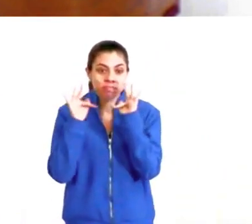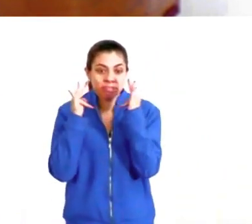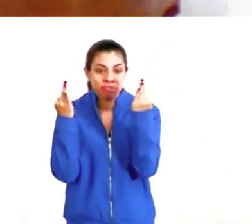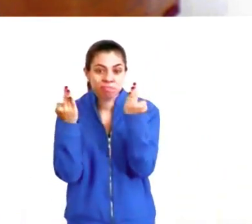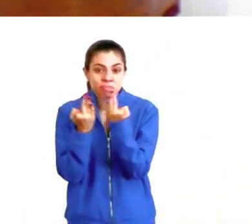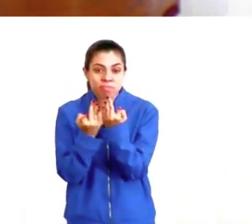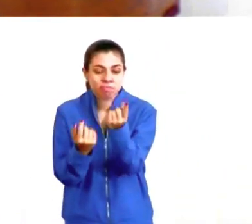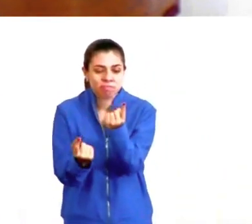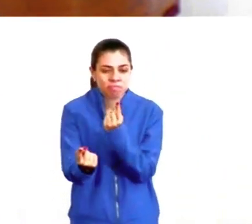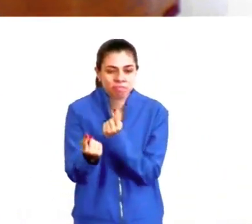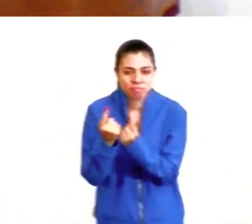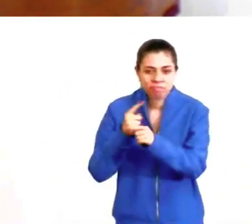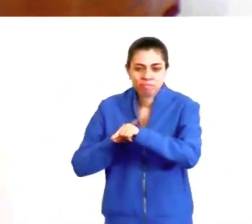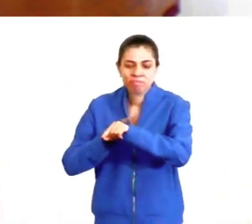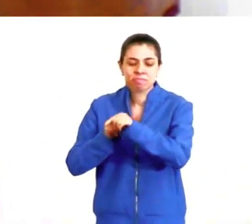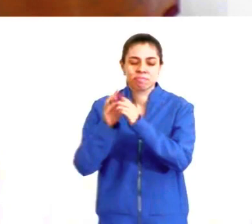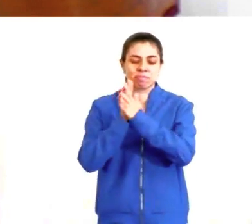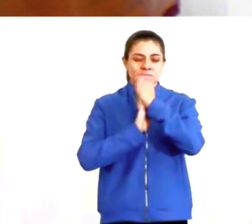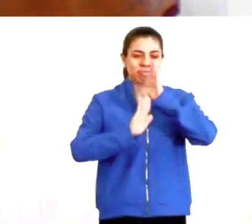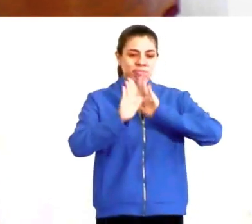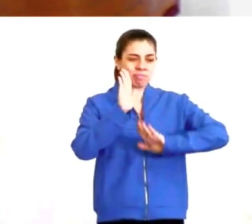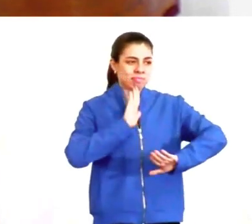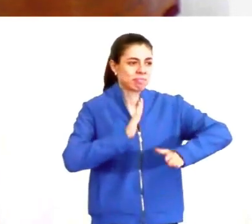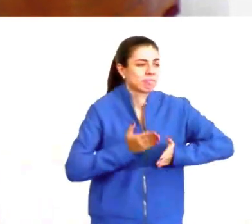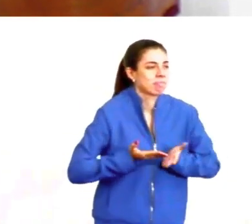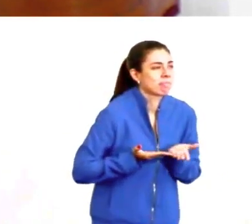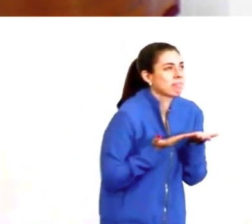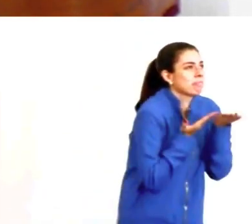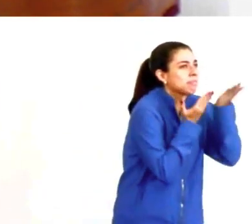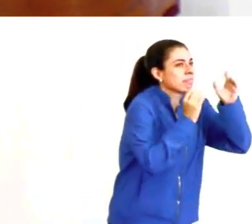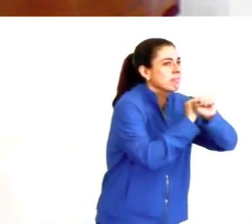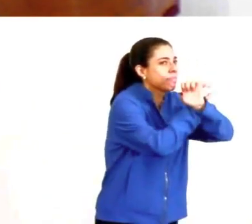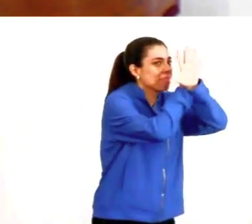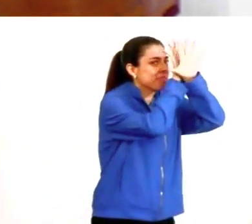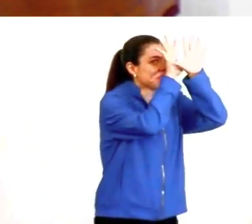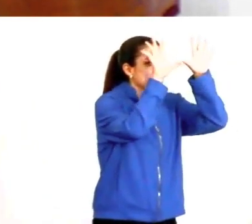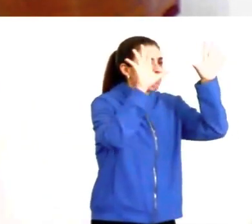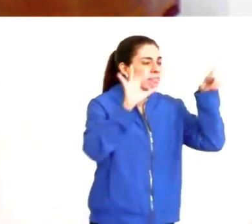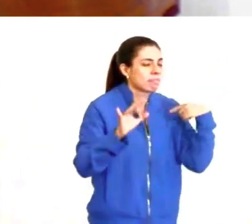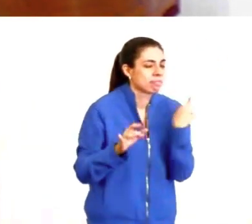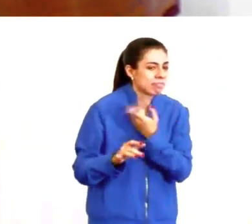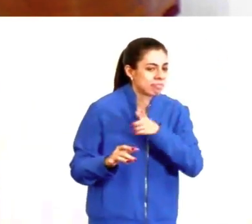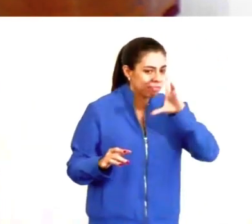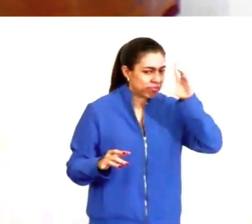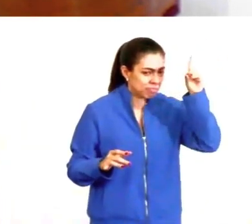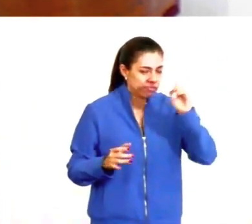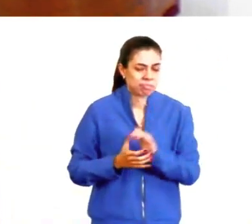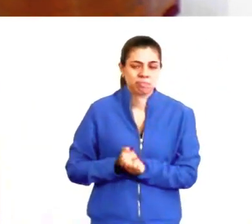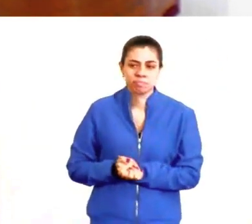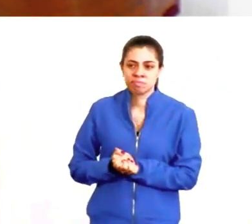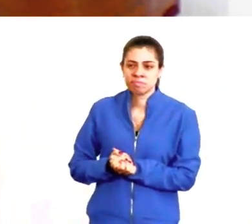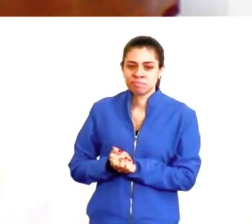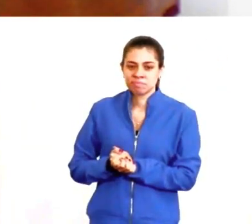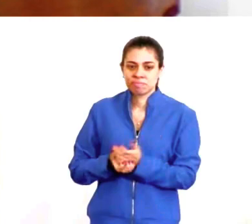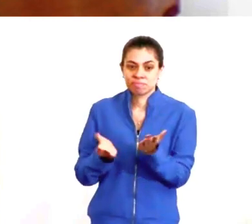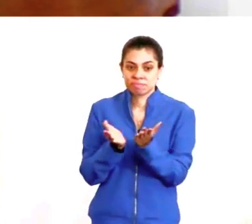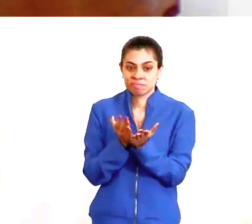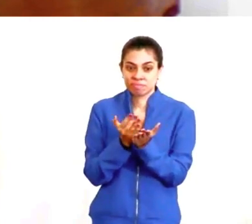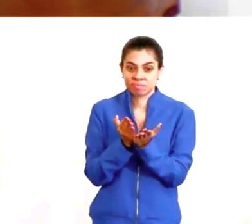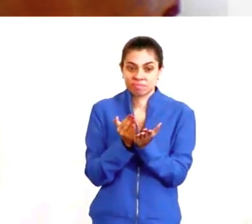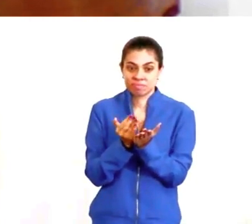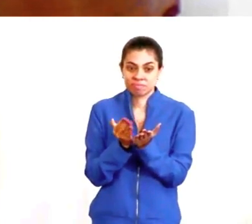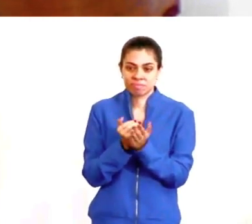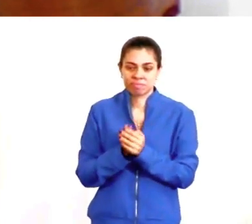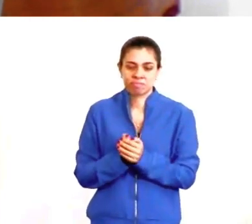adoração, para cantarmos toda a glória ao nosso Deus. Vamos abrir a palavra de Deus, por